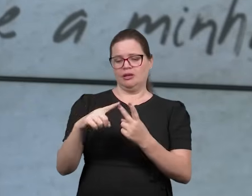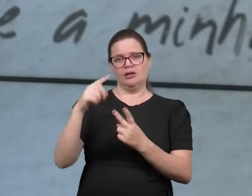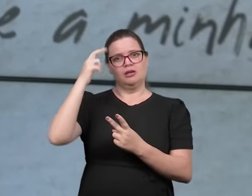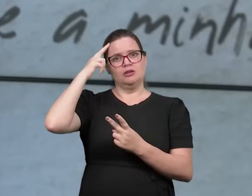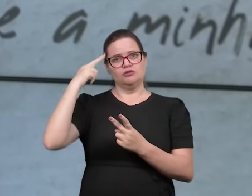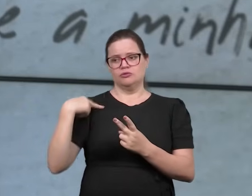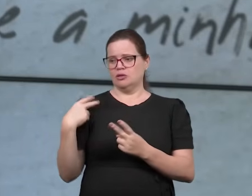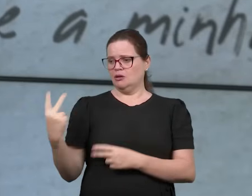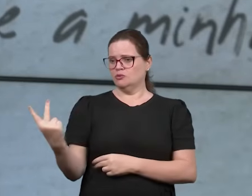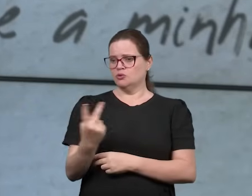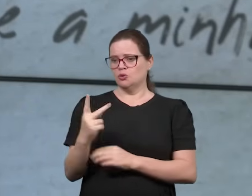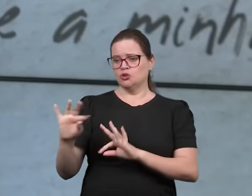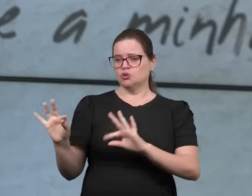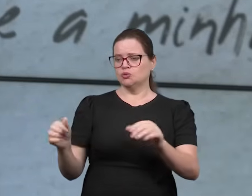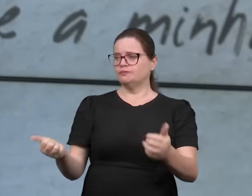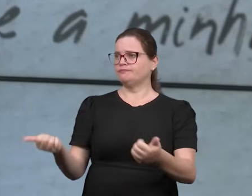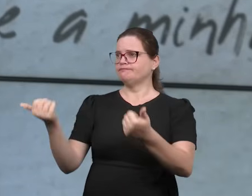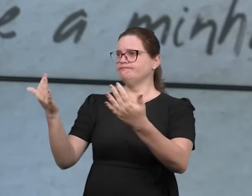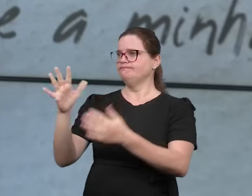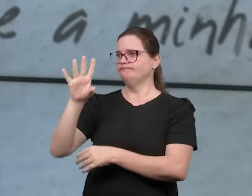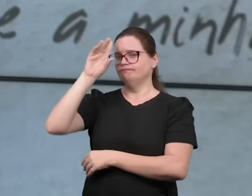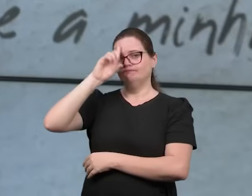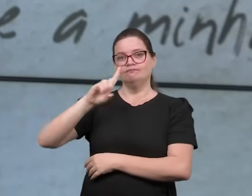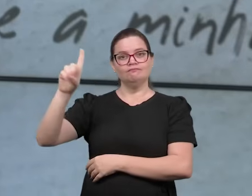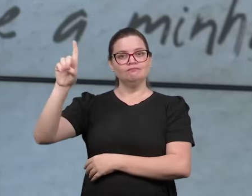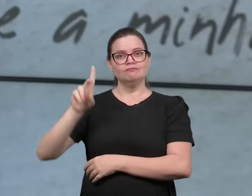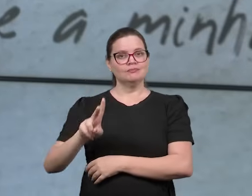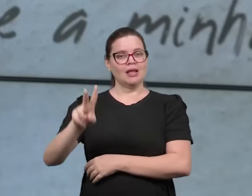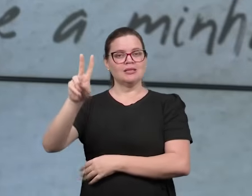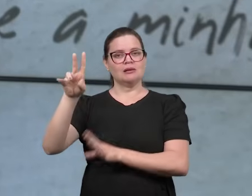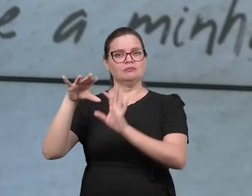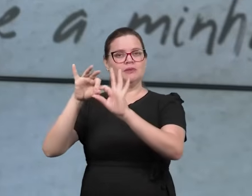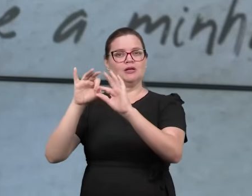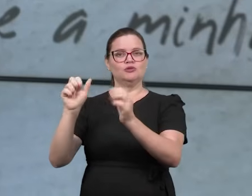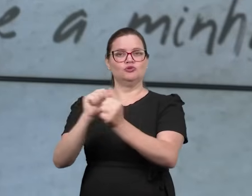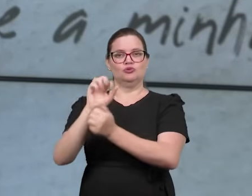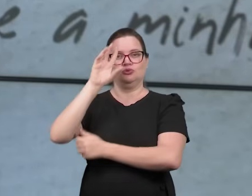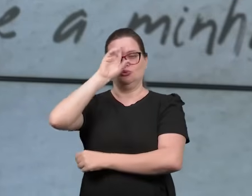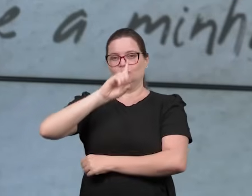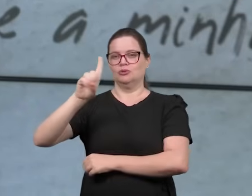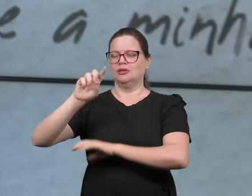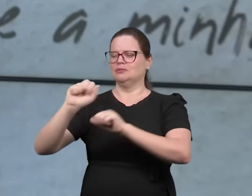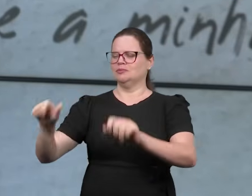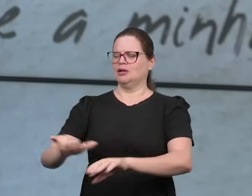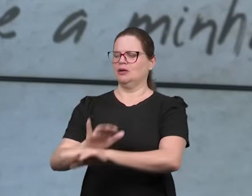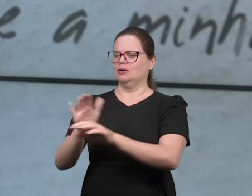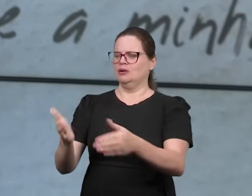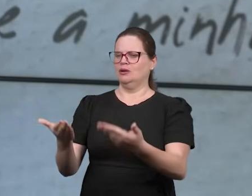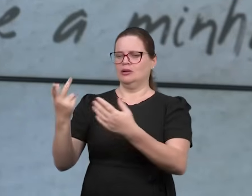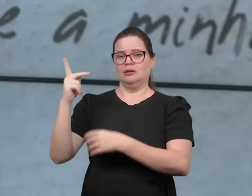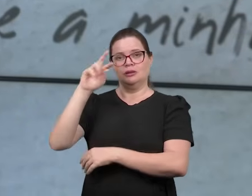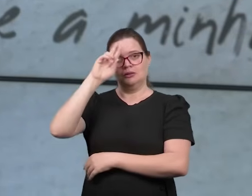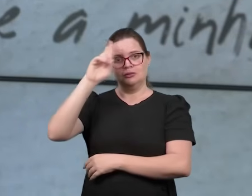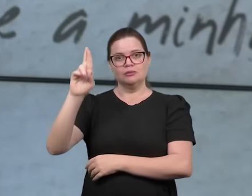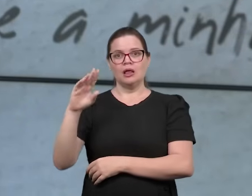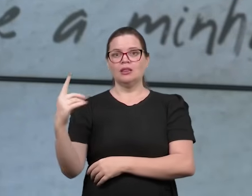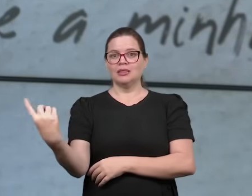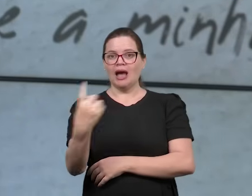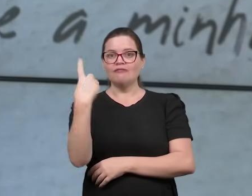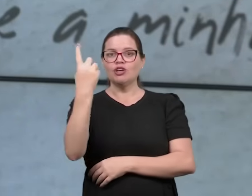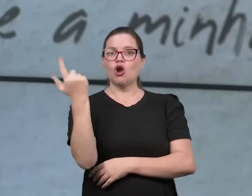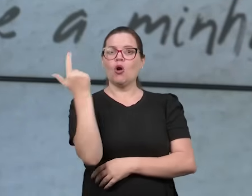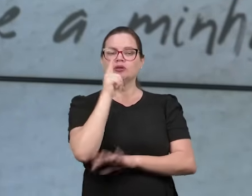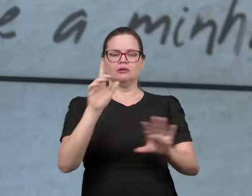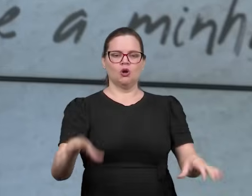fizeram, trouxeram aqueles que estavam perto deles para o Senhor, para a glória do Senhor. Davi une